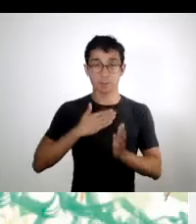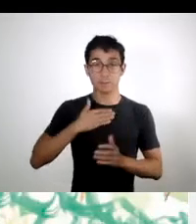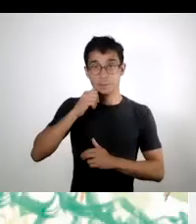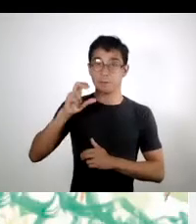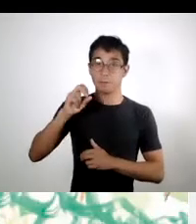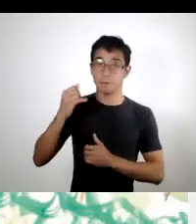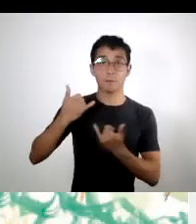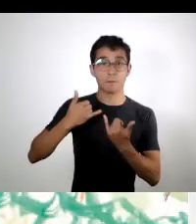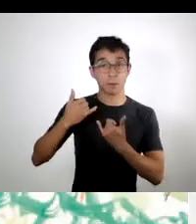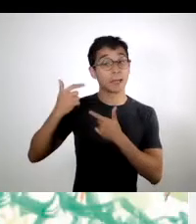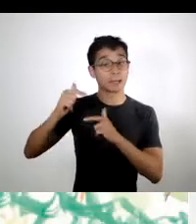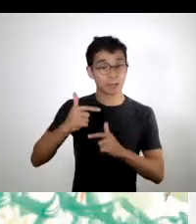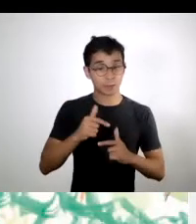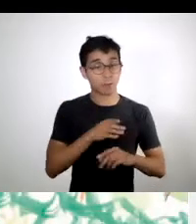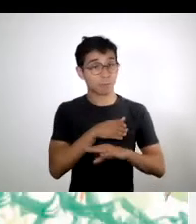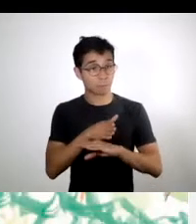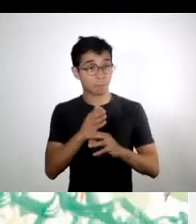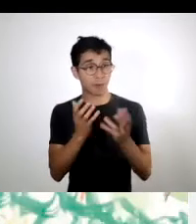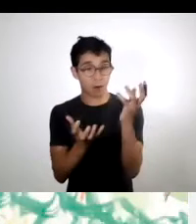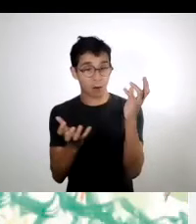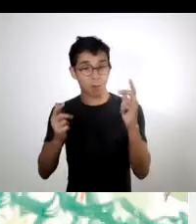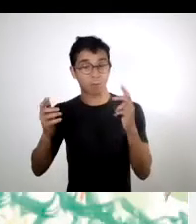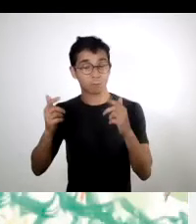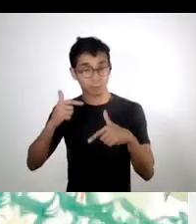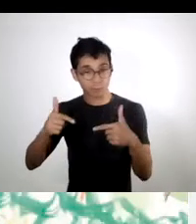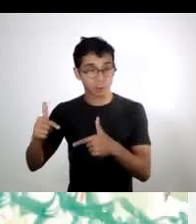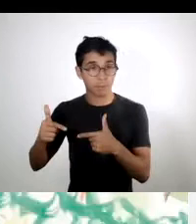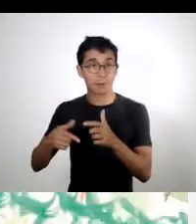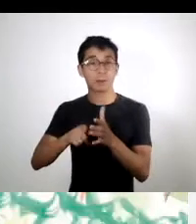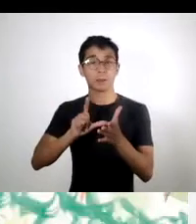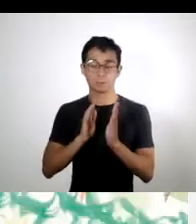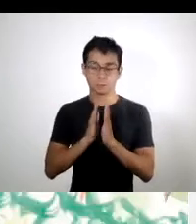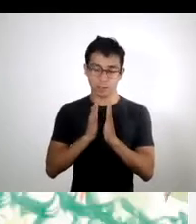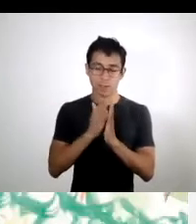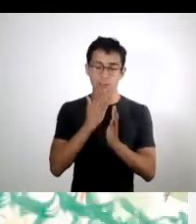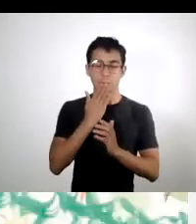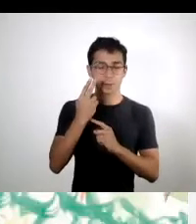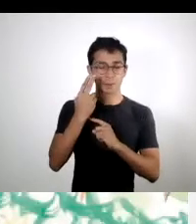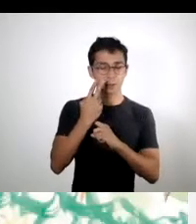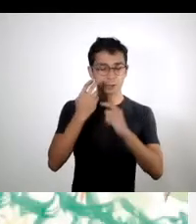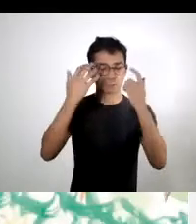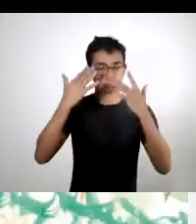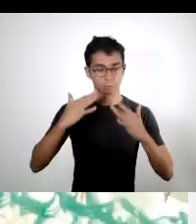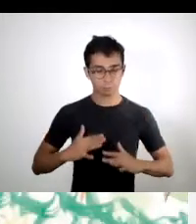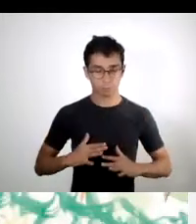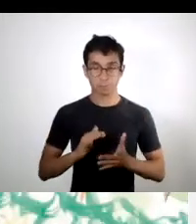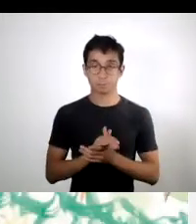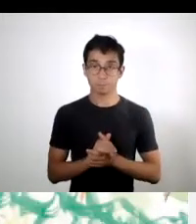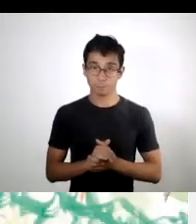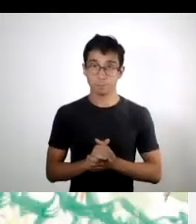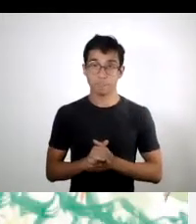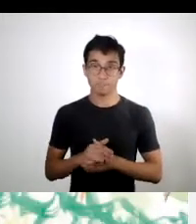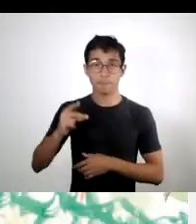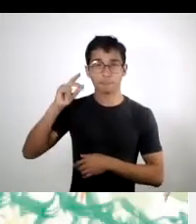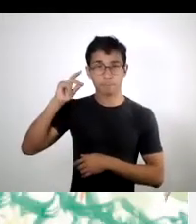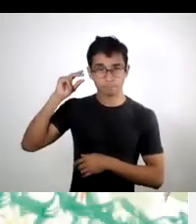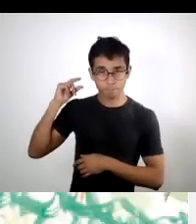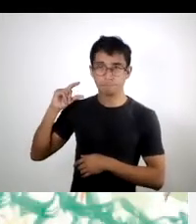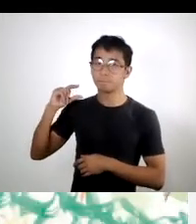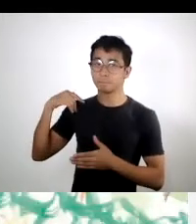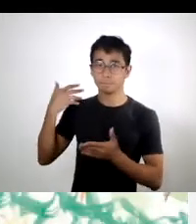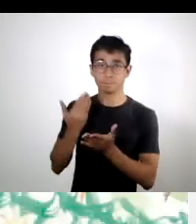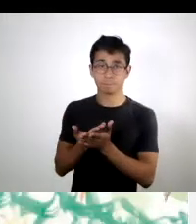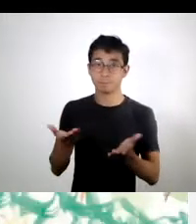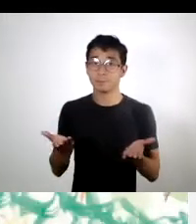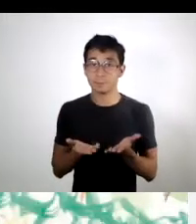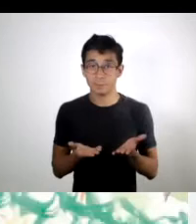rezar. Ninguém vai trabalhar sem pedir bênção e proteção. Assim como nos puxirões de antigamente, Resistência e Continuação convidaram todos